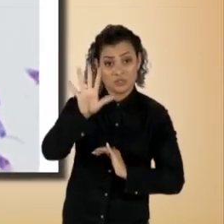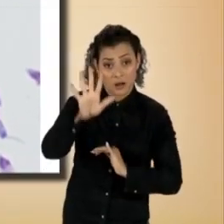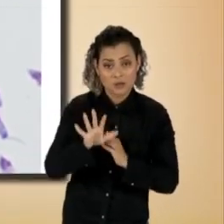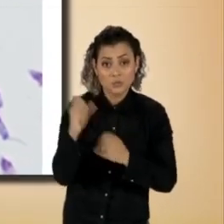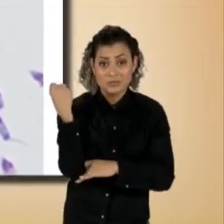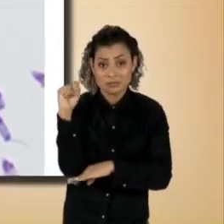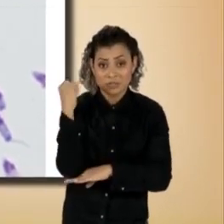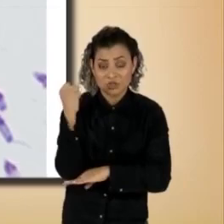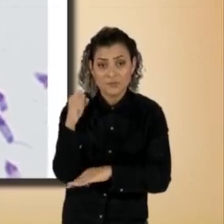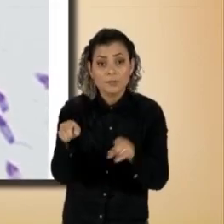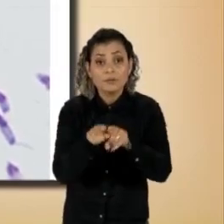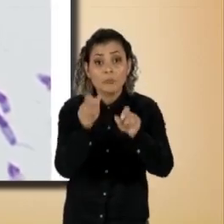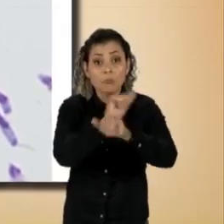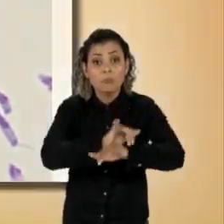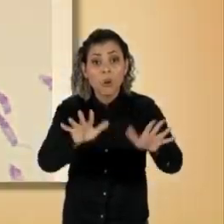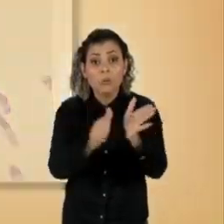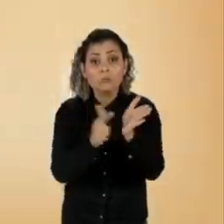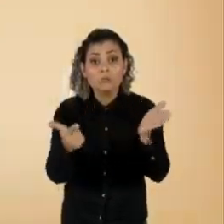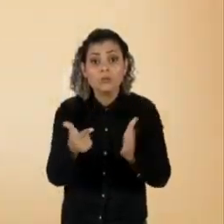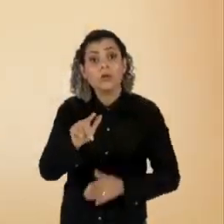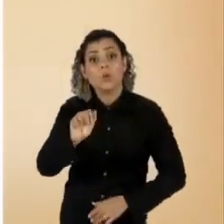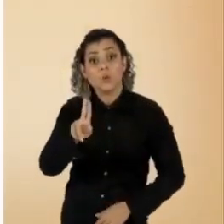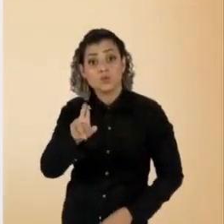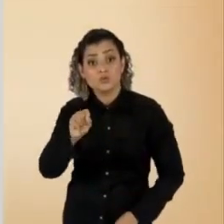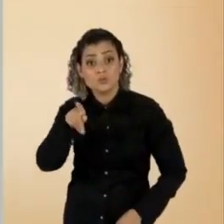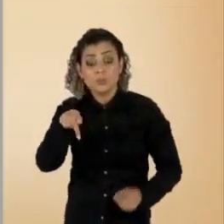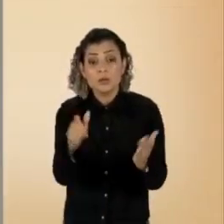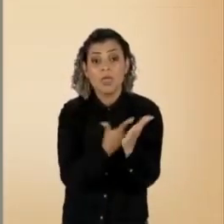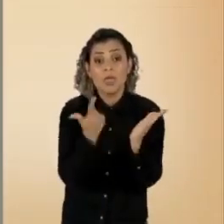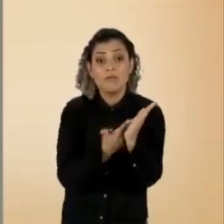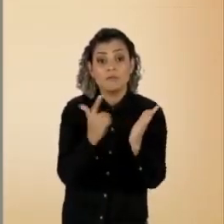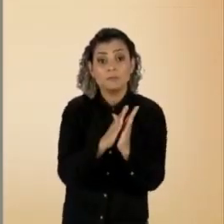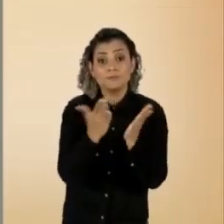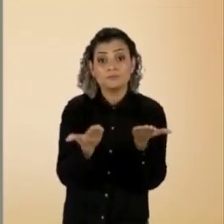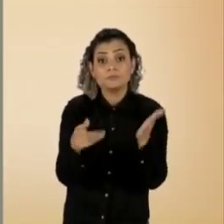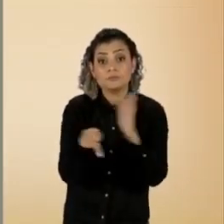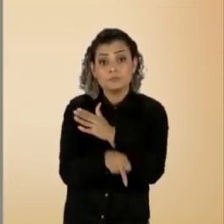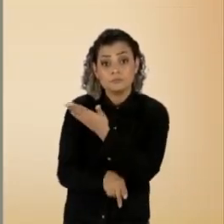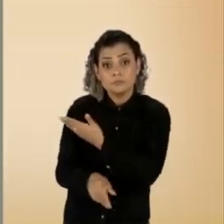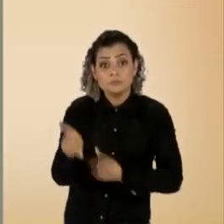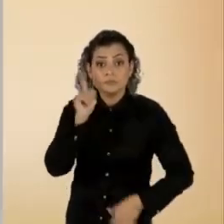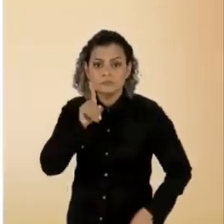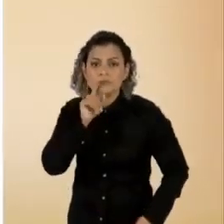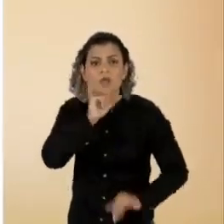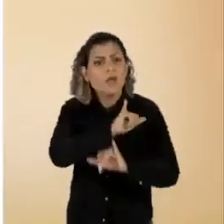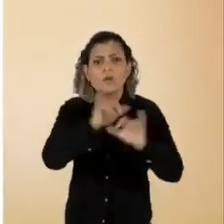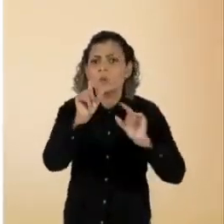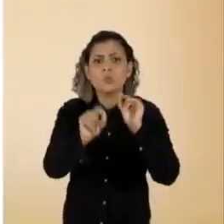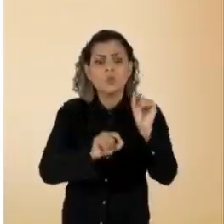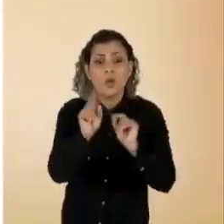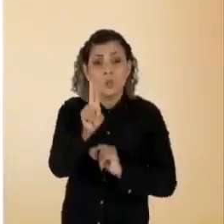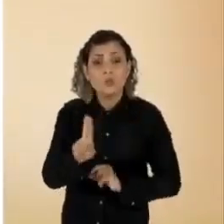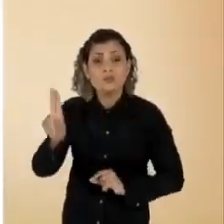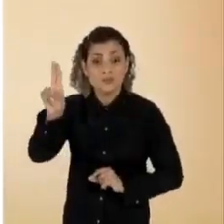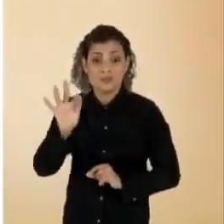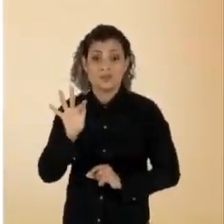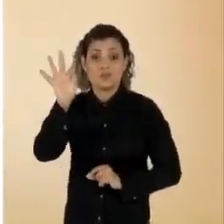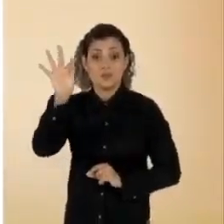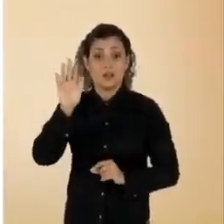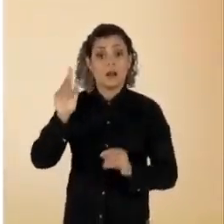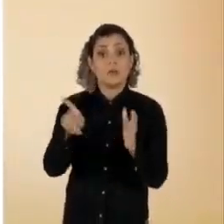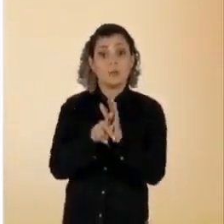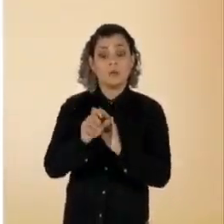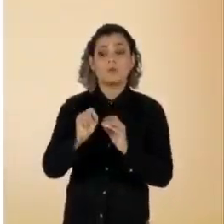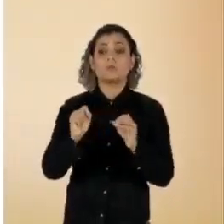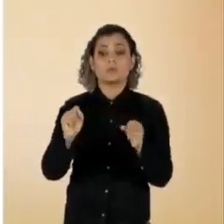foi publicado no jornal da usp e na revista emerging infectious diseases por pesquisadores da universidade federal de são